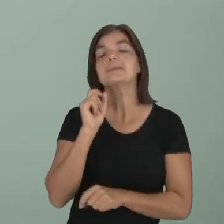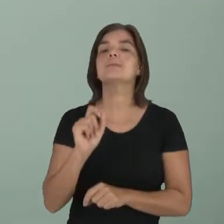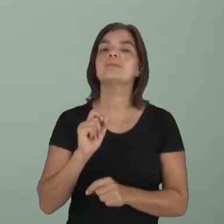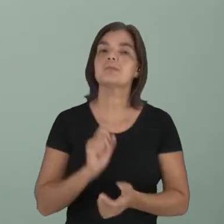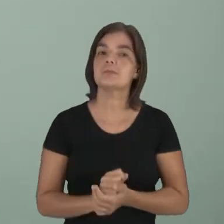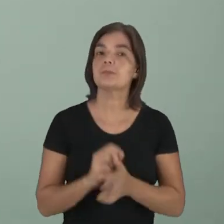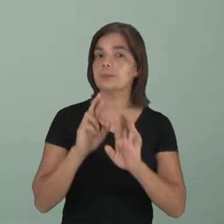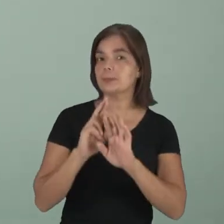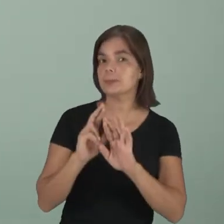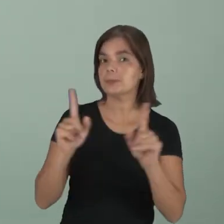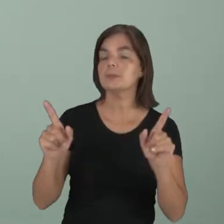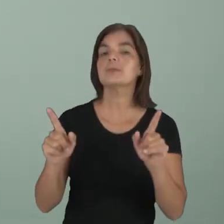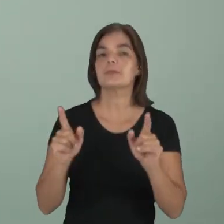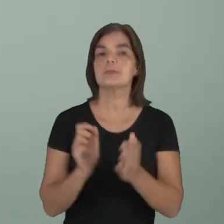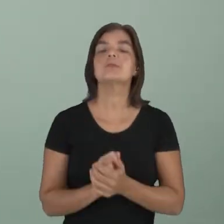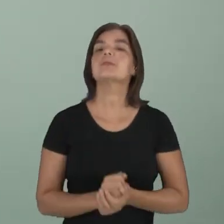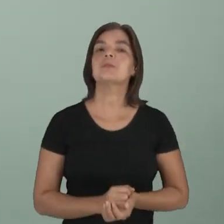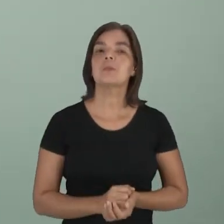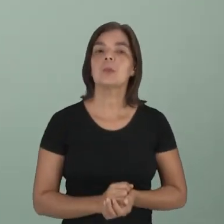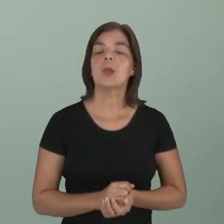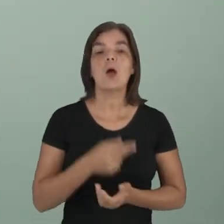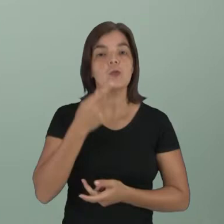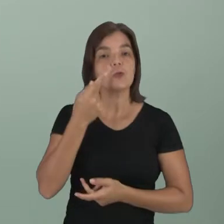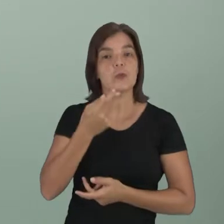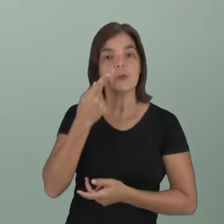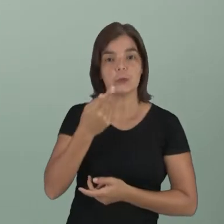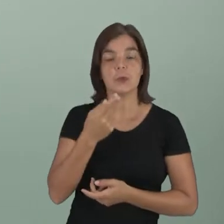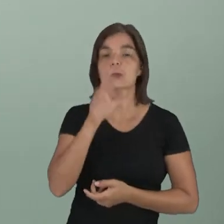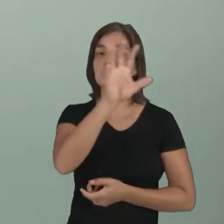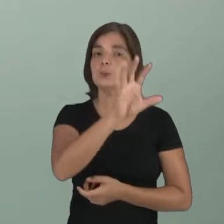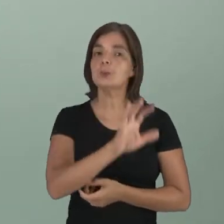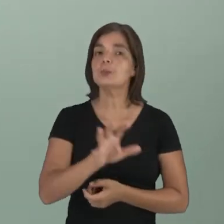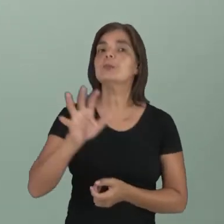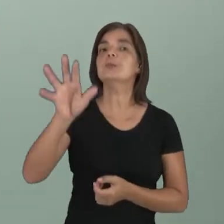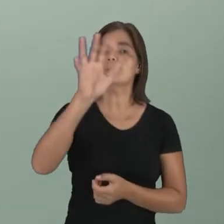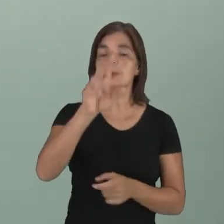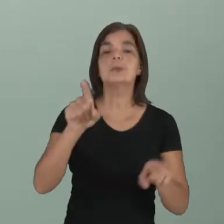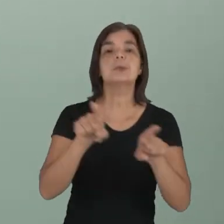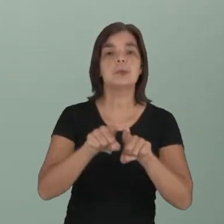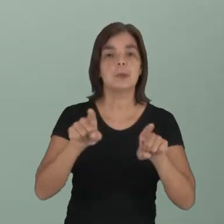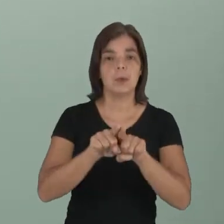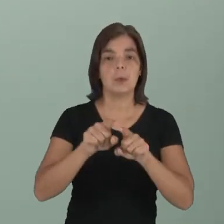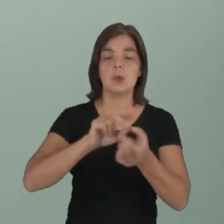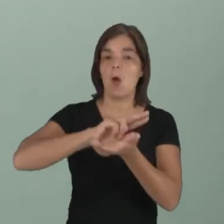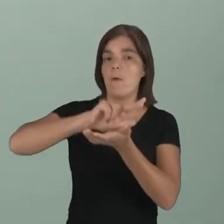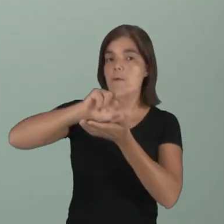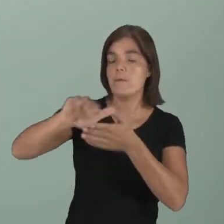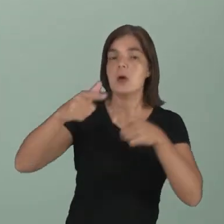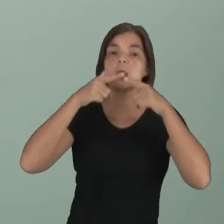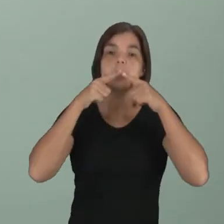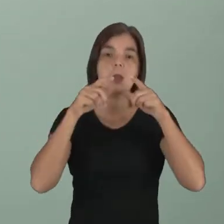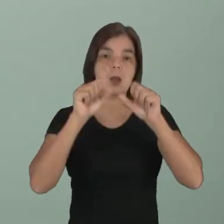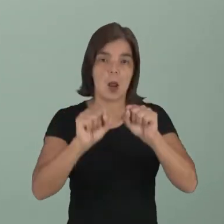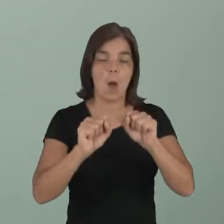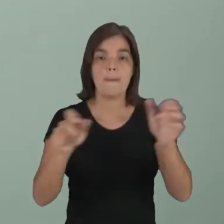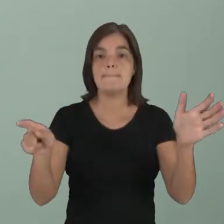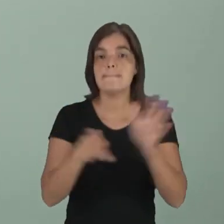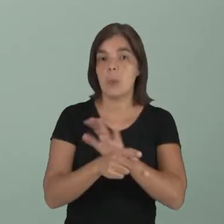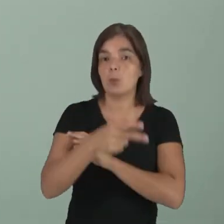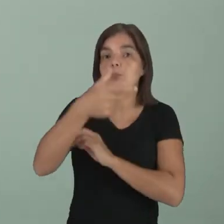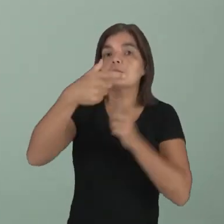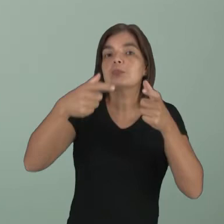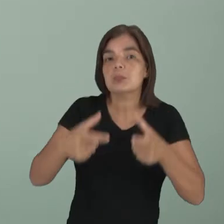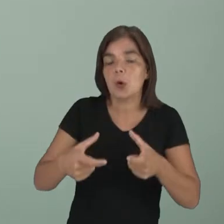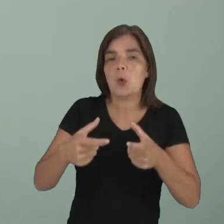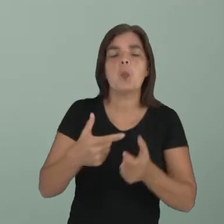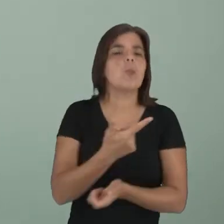que essas diferentes formas de falar nas regiões é chamado de variação linguística regional.